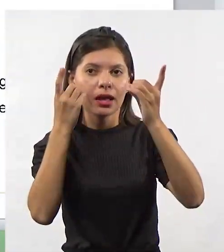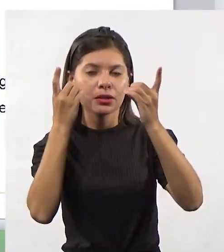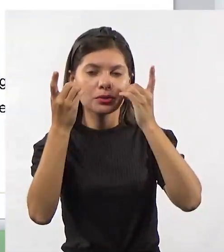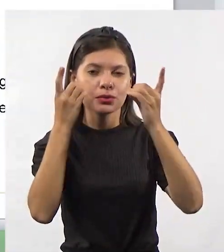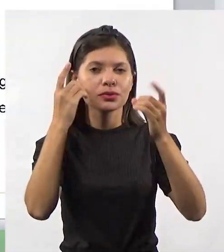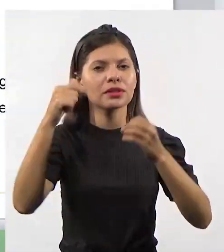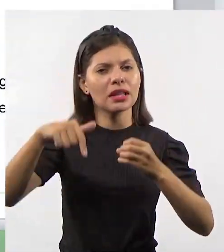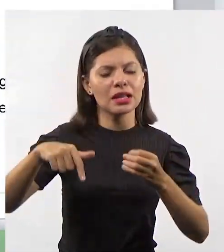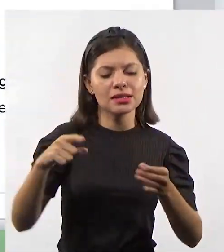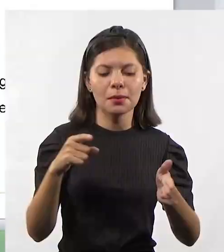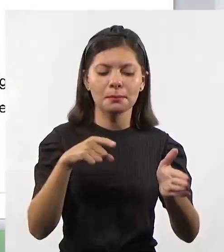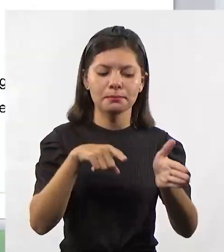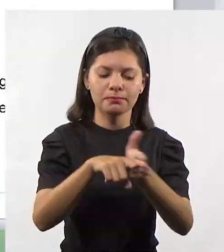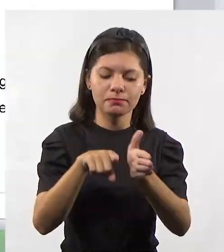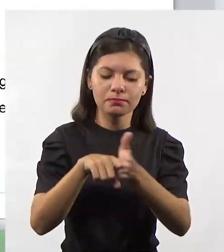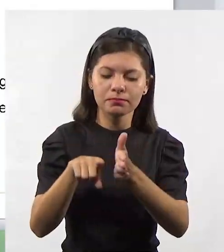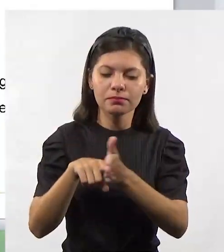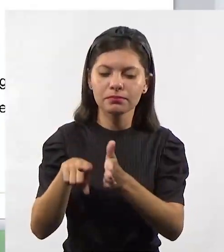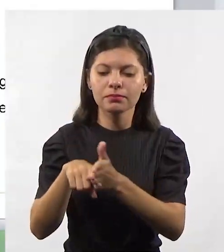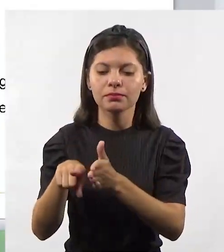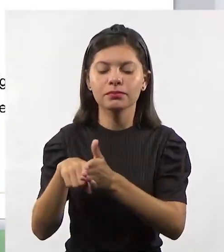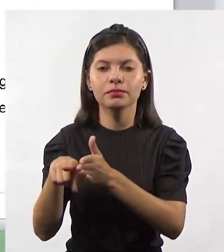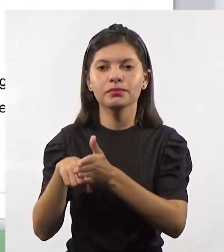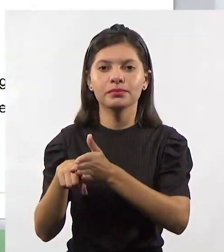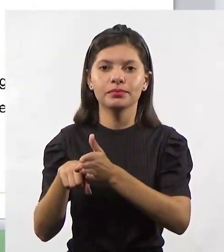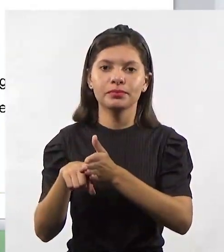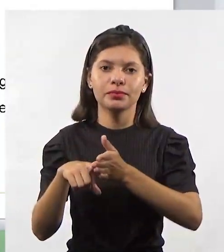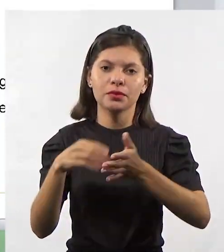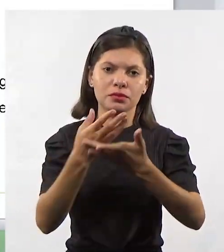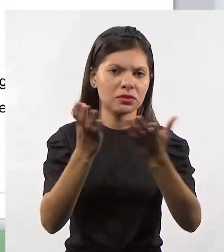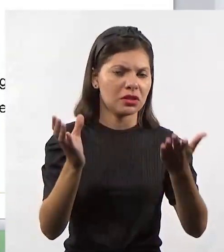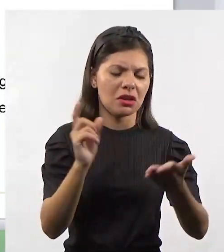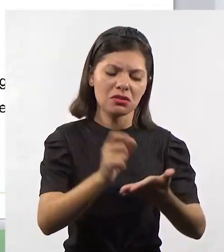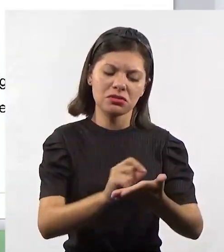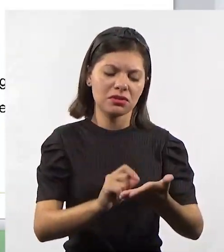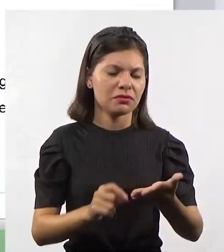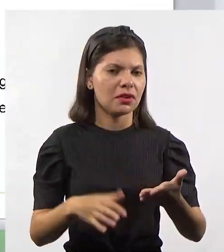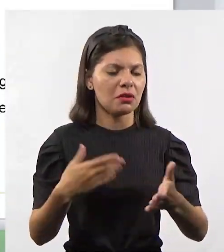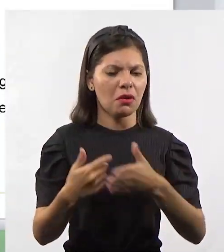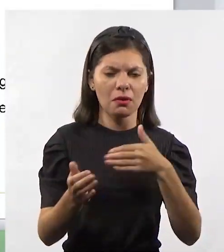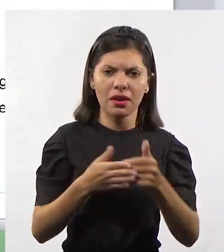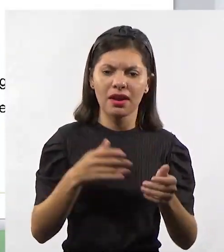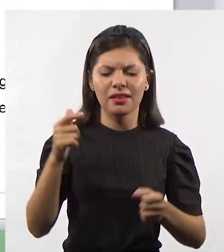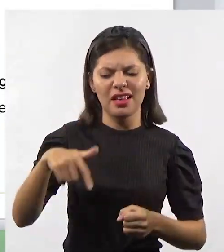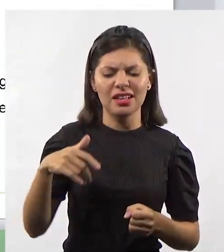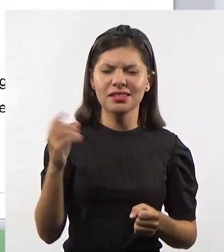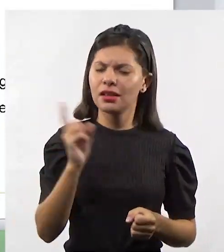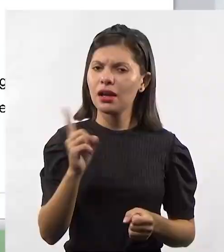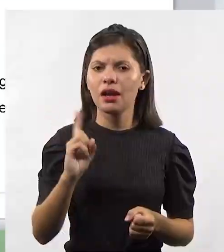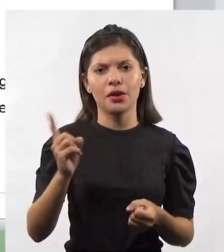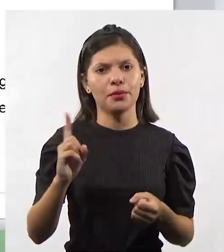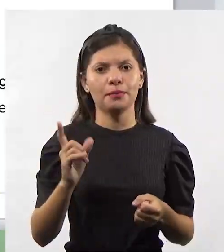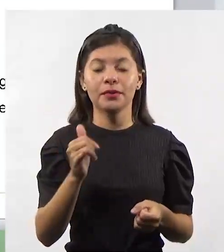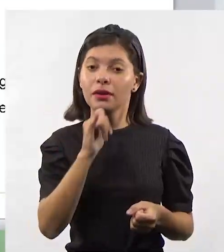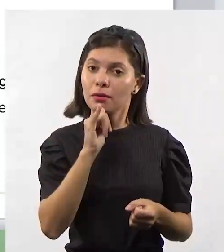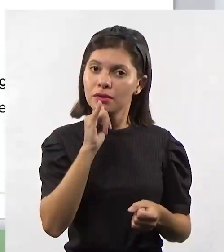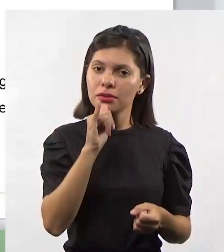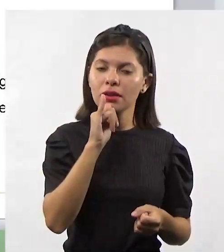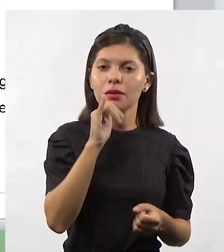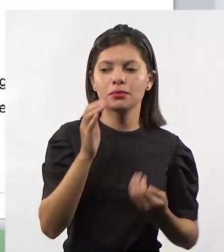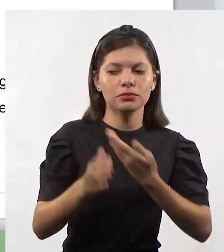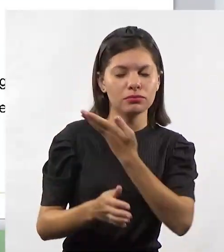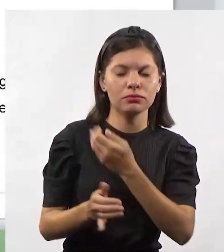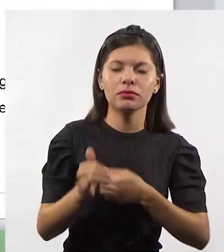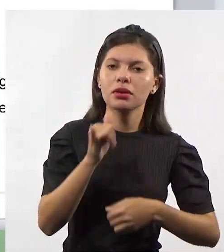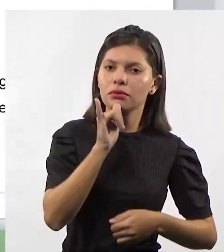dados desta pesquisa é lógico que você pode escrever outro texto né gente não tem que ser esse que eu tô escrevendo aqui a gente tá dando um